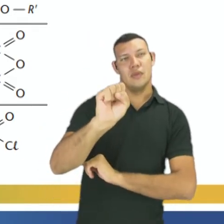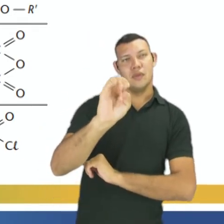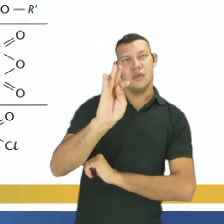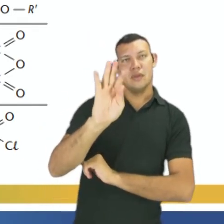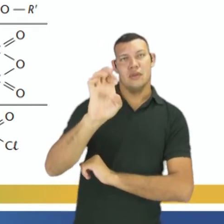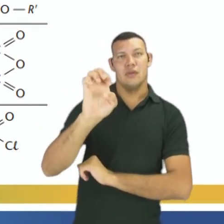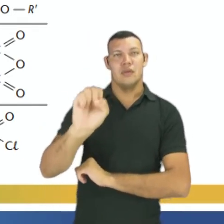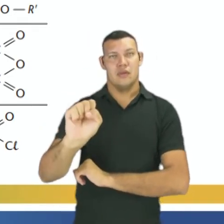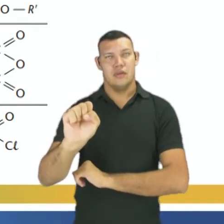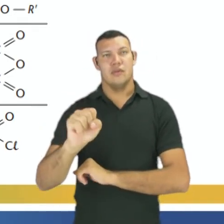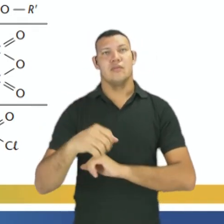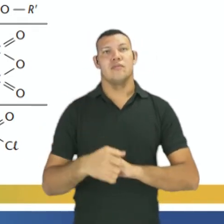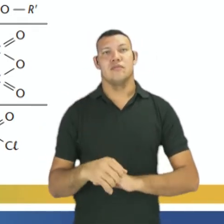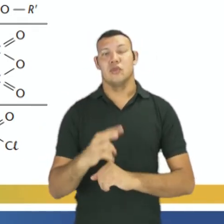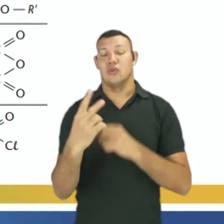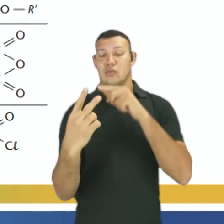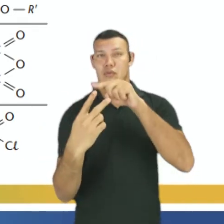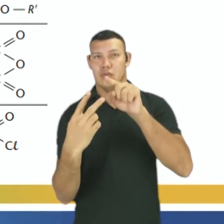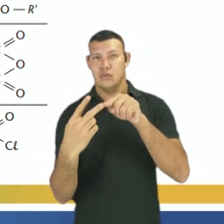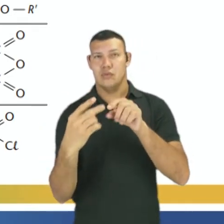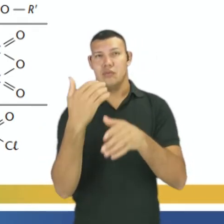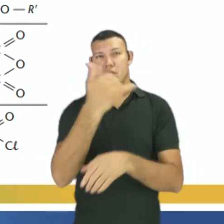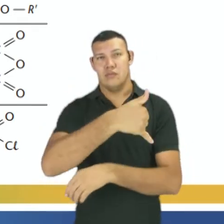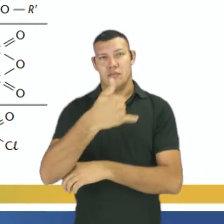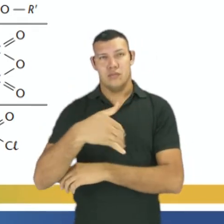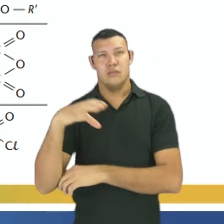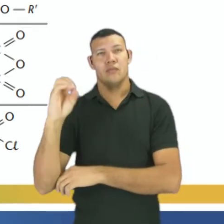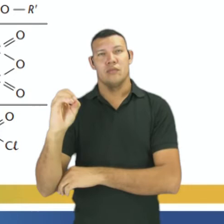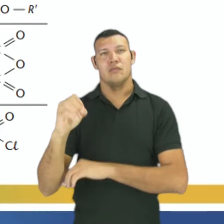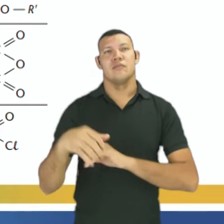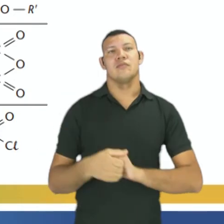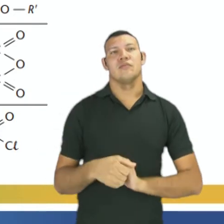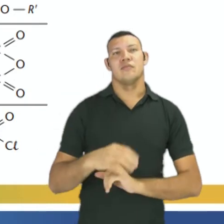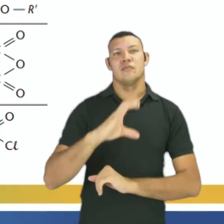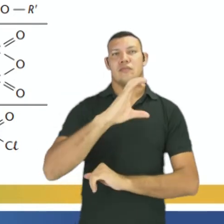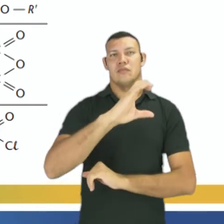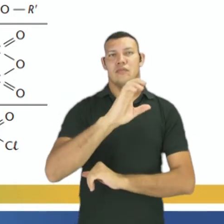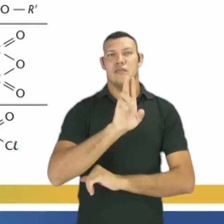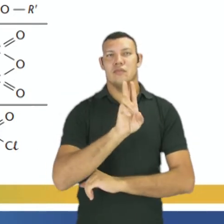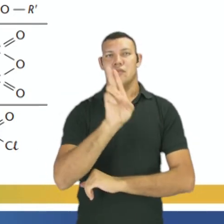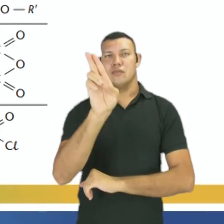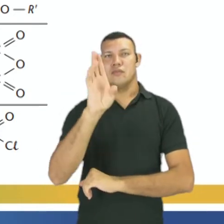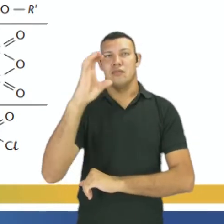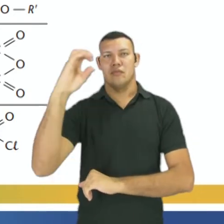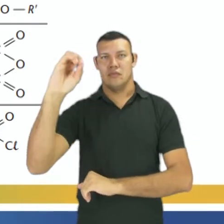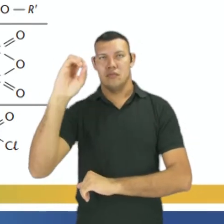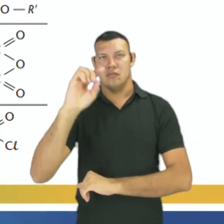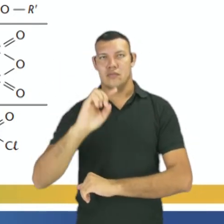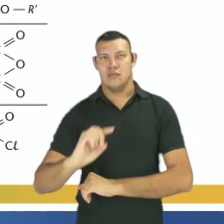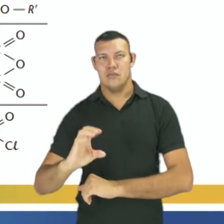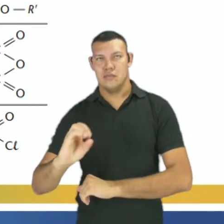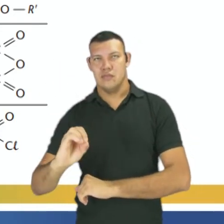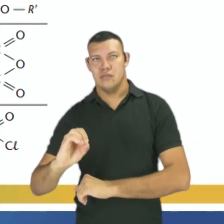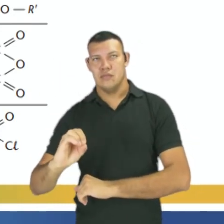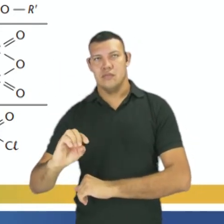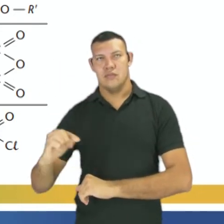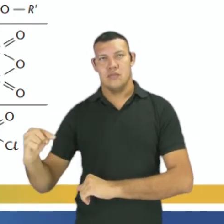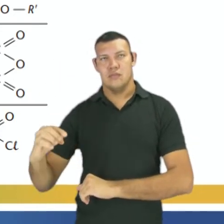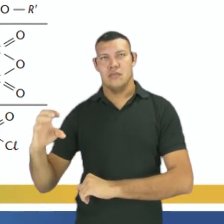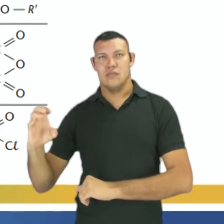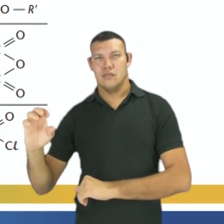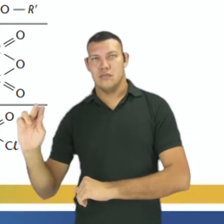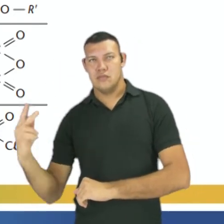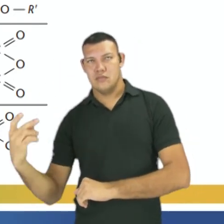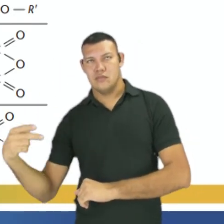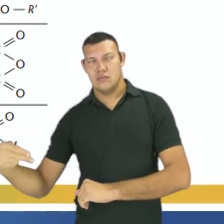tem dois oxigênios, uma carbonila mais um oxigênio entre carbonos.